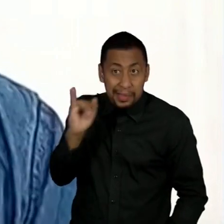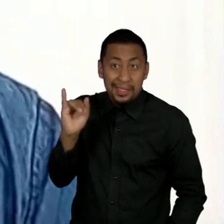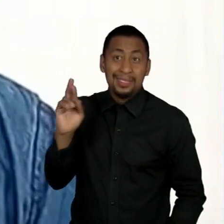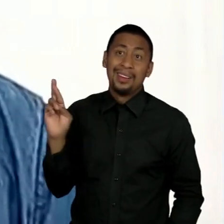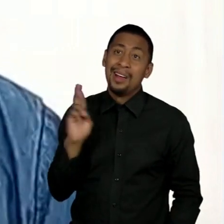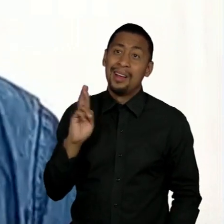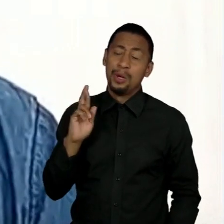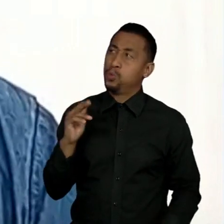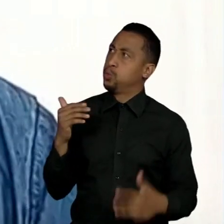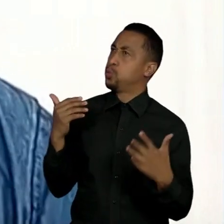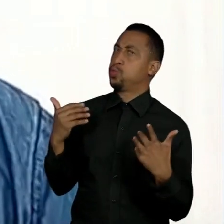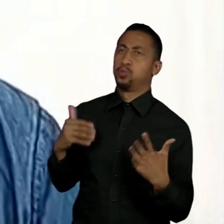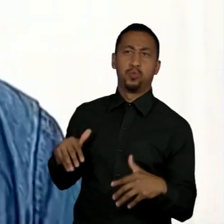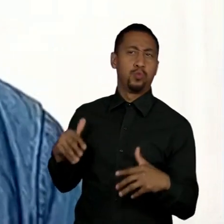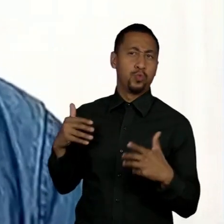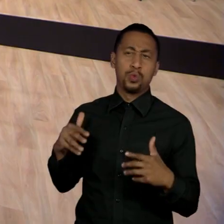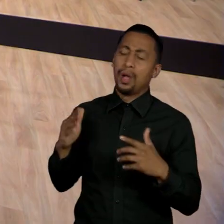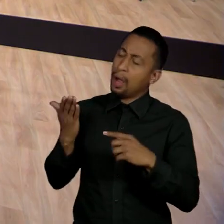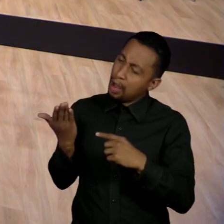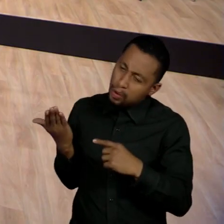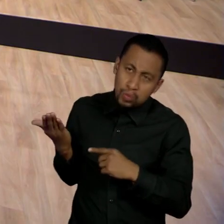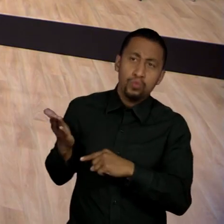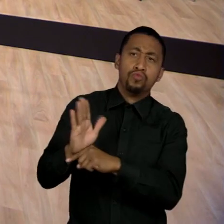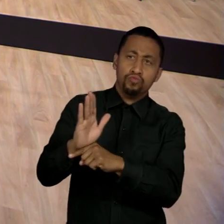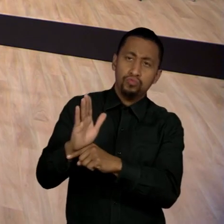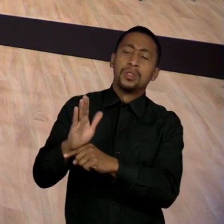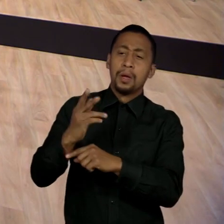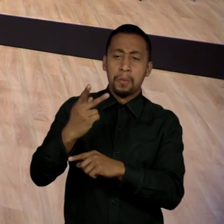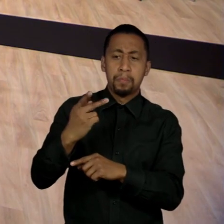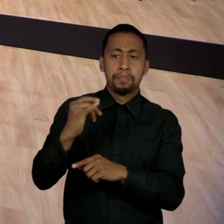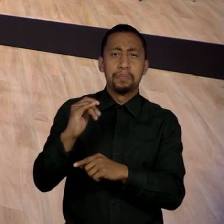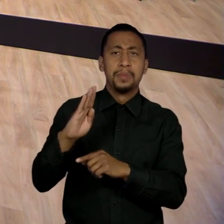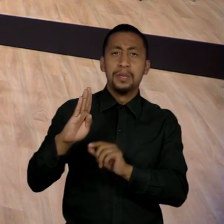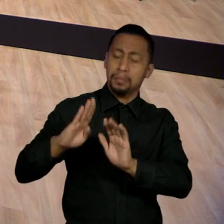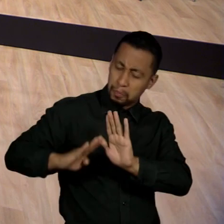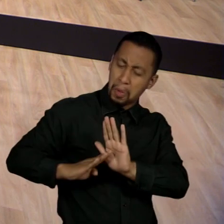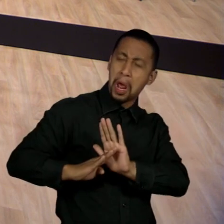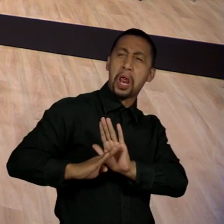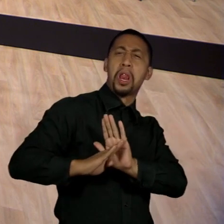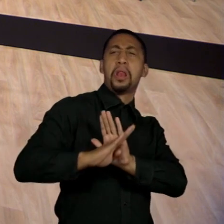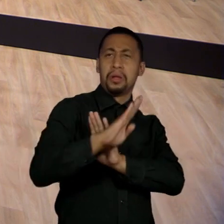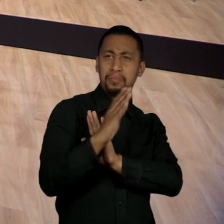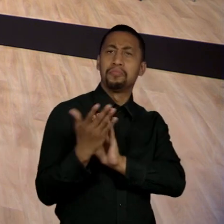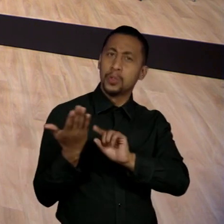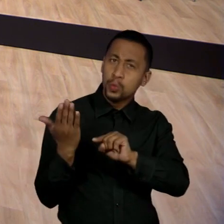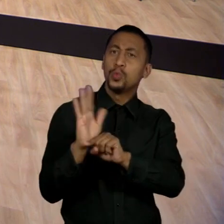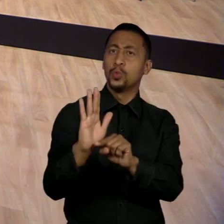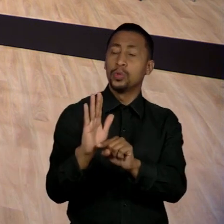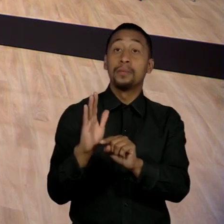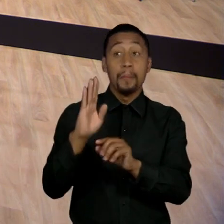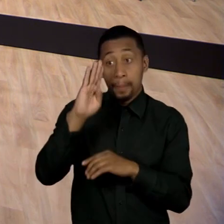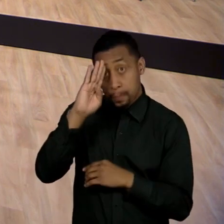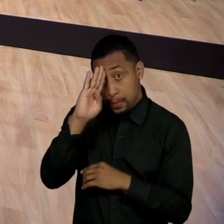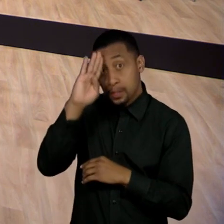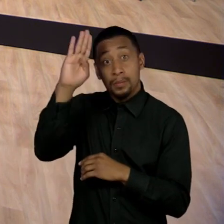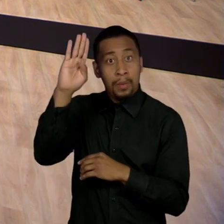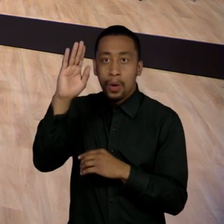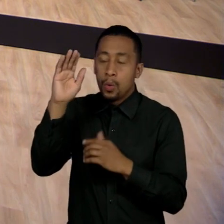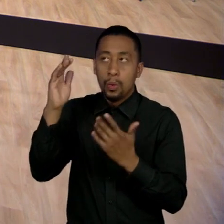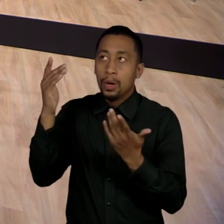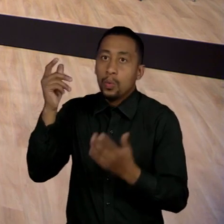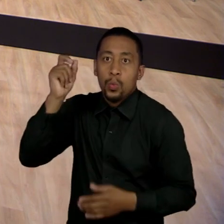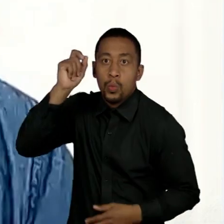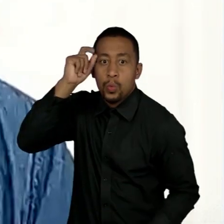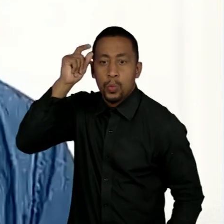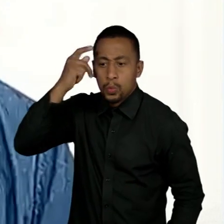uma contribuição para a economia gigantesca, é a nossa principal atração cultural,